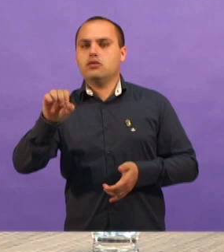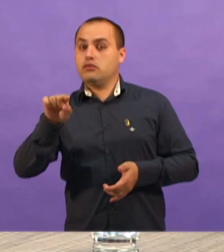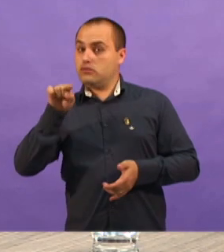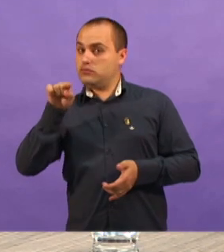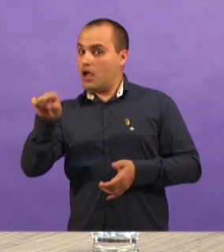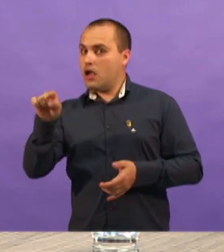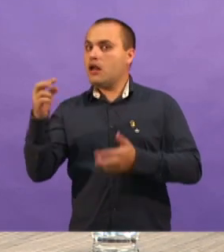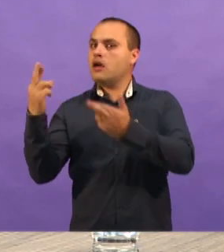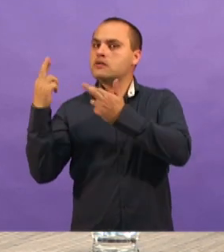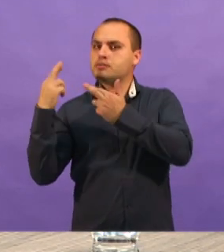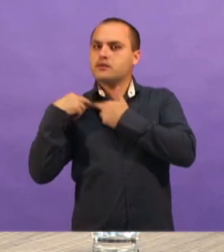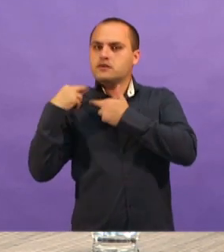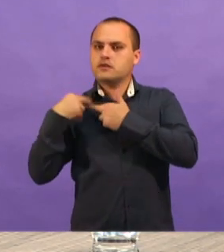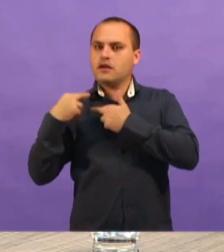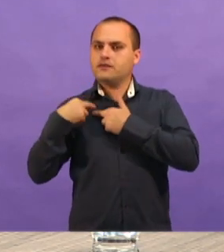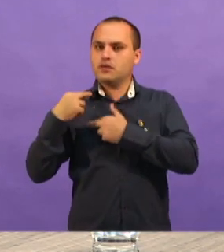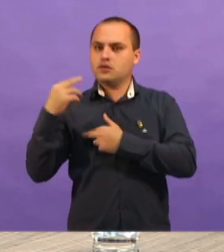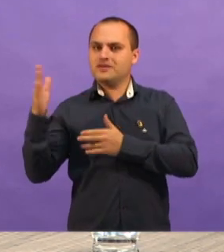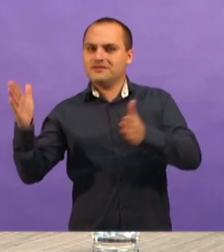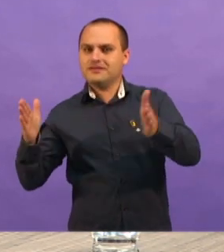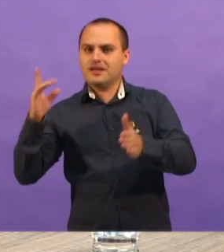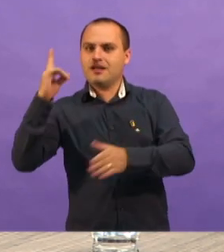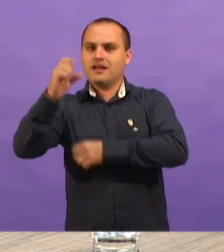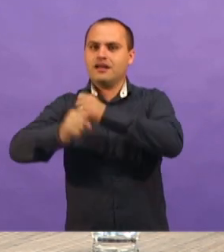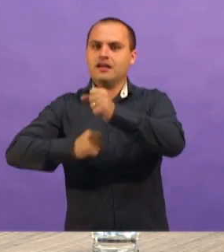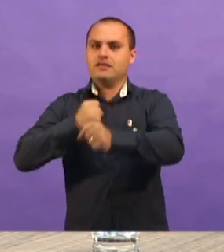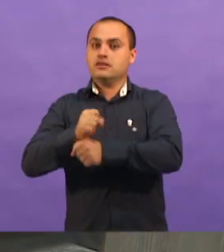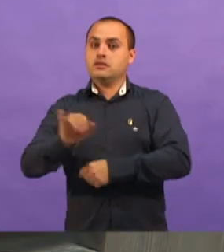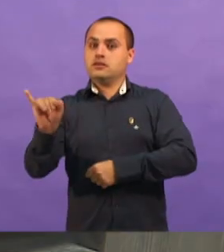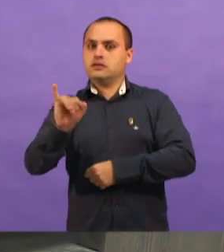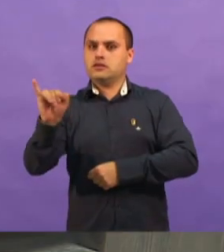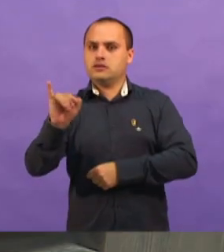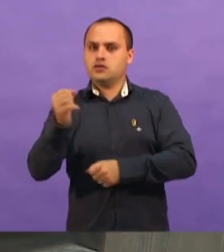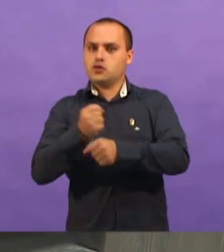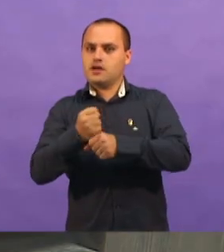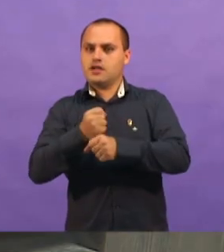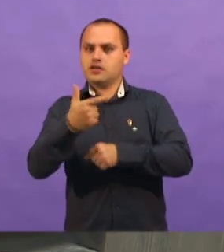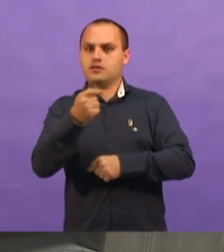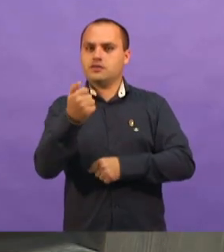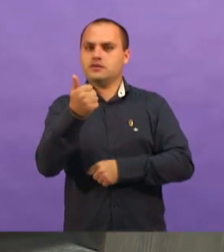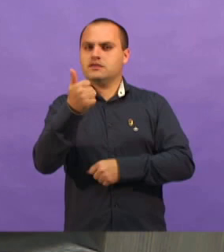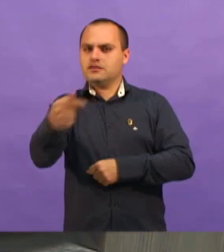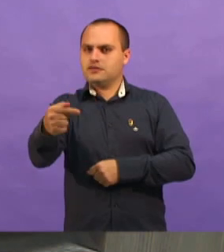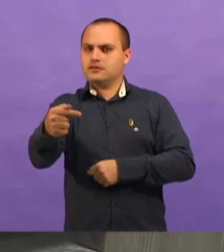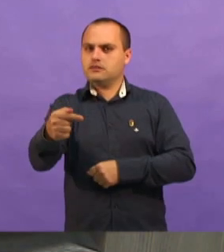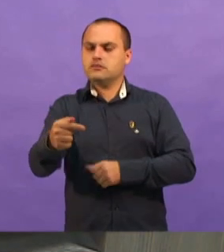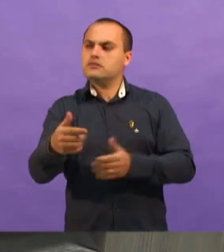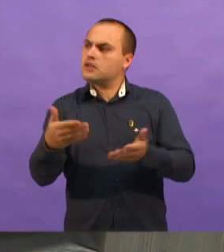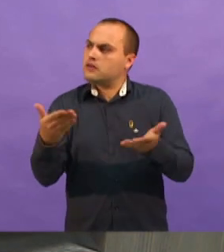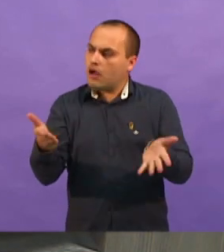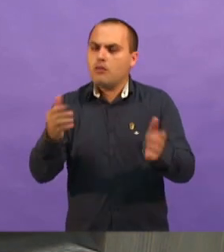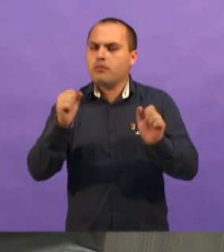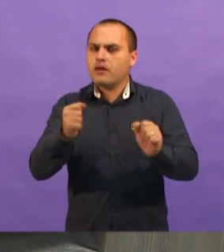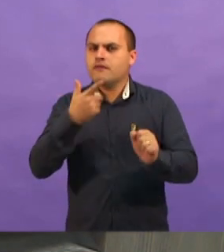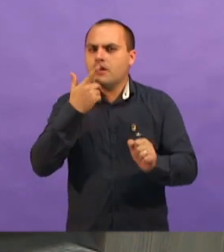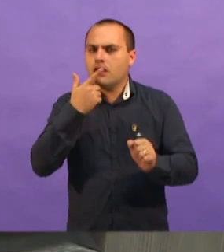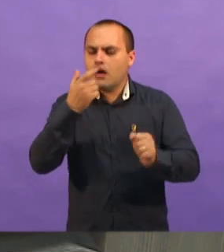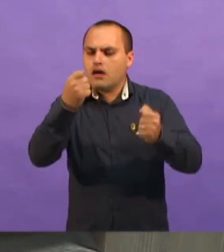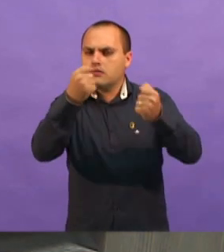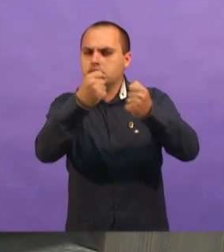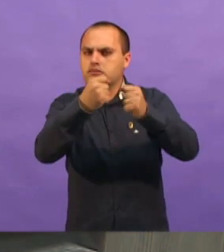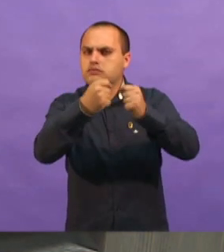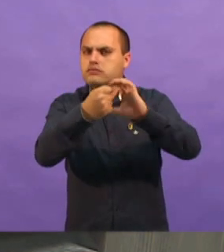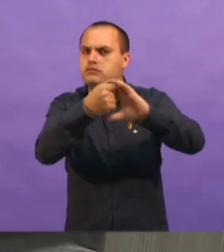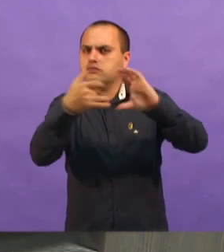2017. Bom, Rogério, pode falar um pouquinho a respeito dessa edição? O que ela traz de temas e quais são os